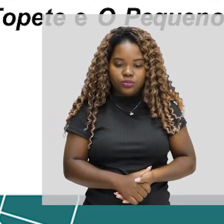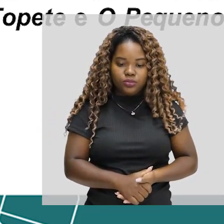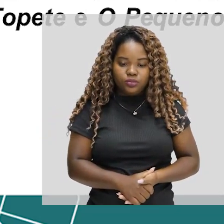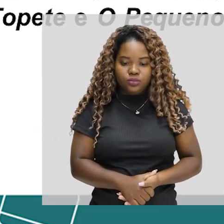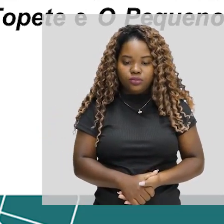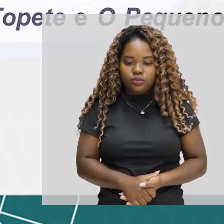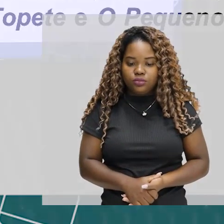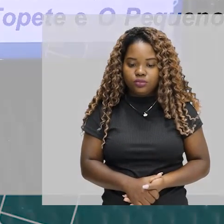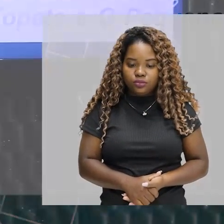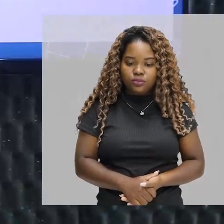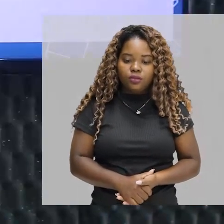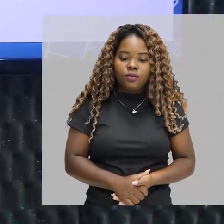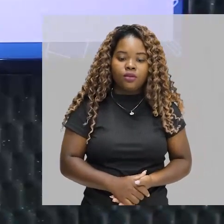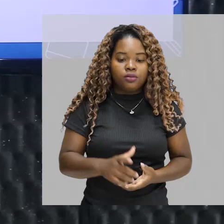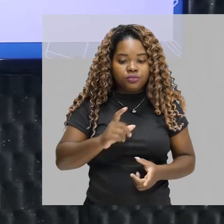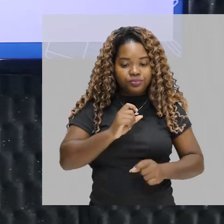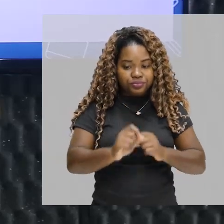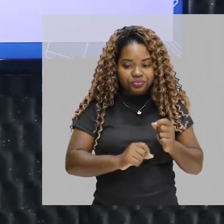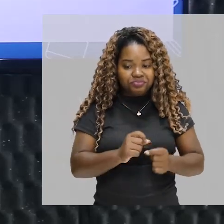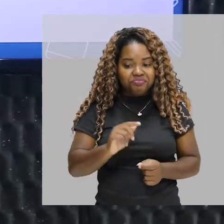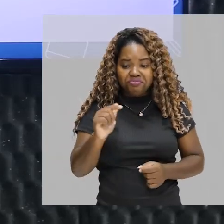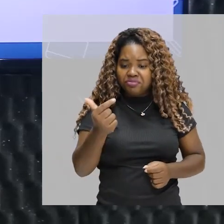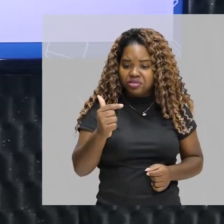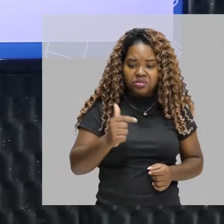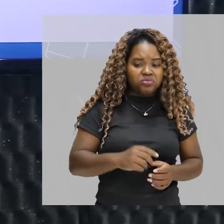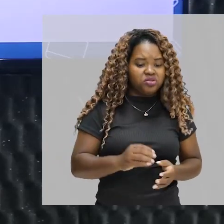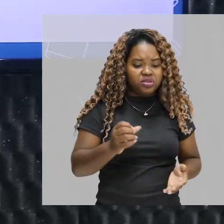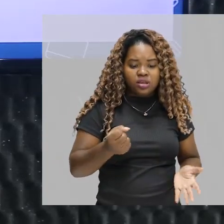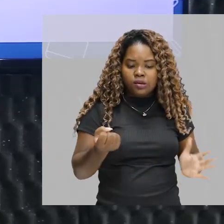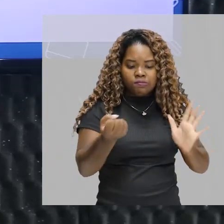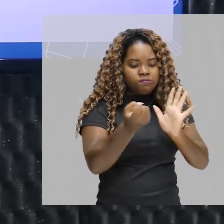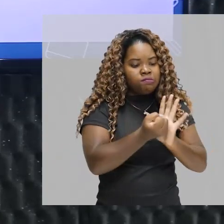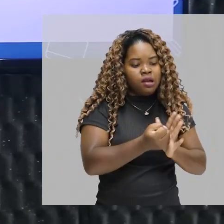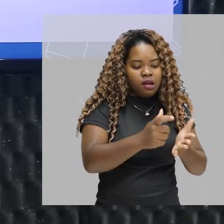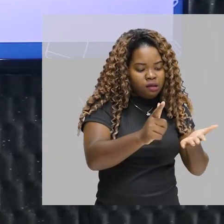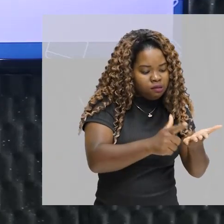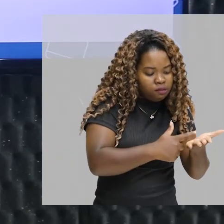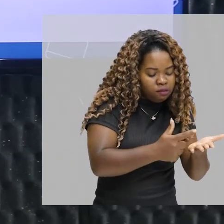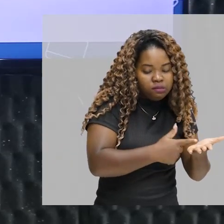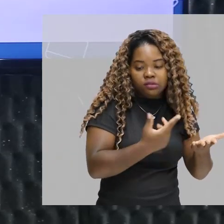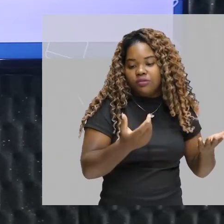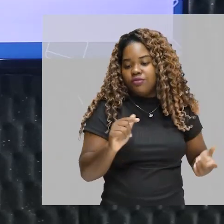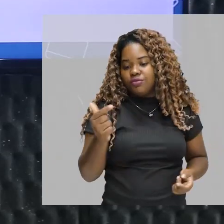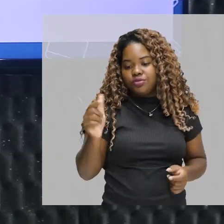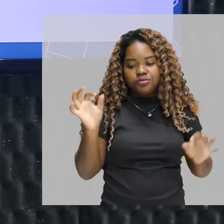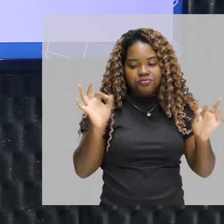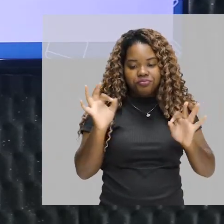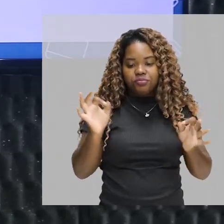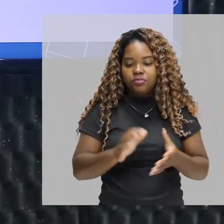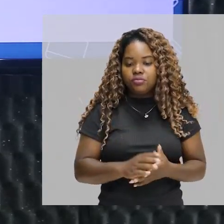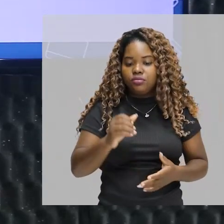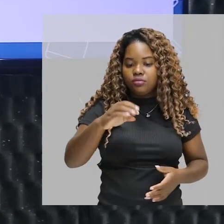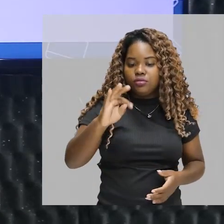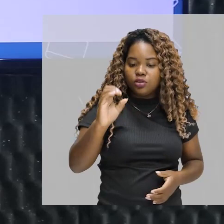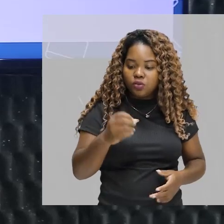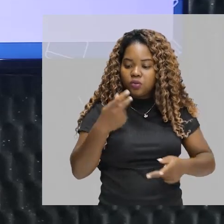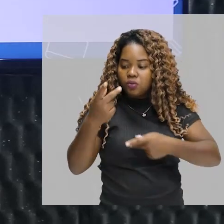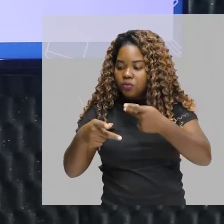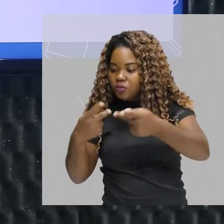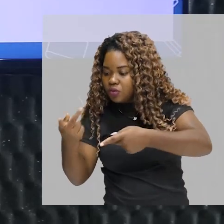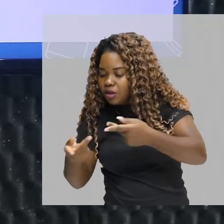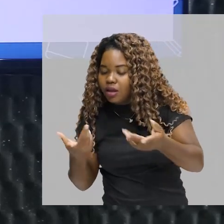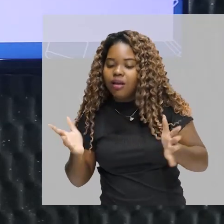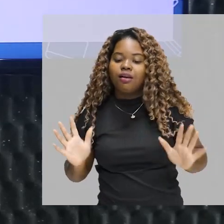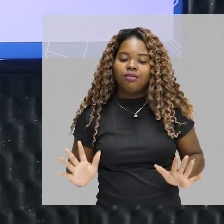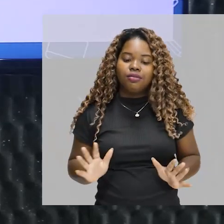em futuras aulas. E até então não haviam sido documentadas, tá bom? Por isso que eu falei, né, que quem conta um conto aumenta um ponto. Por quê?